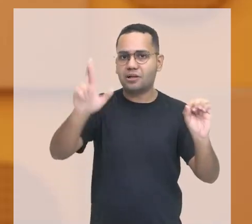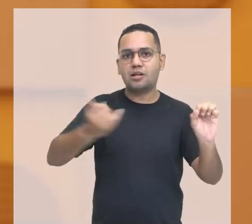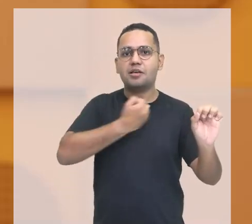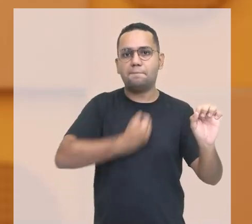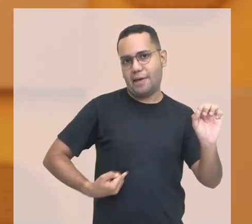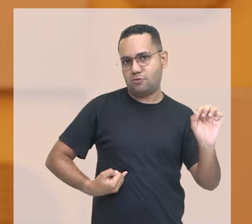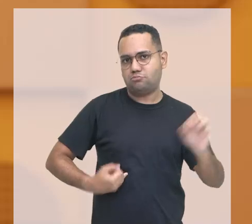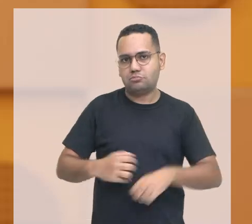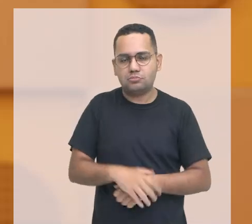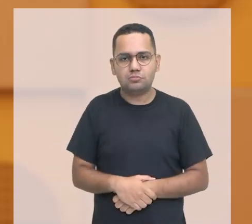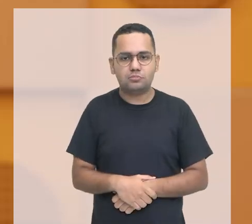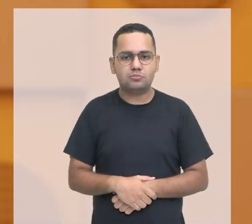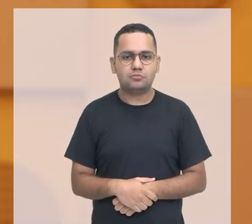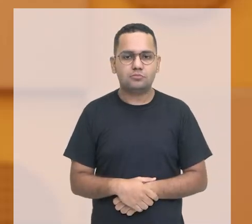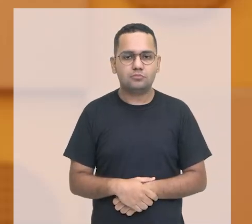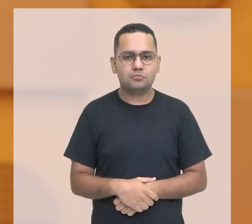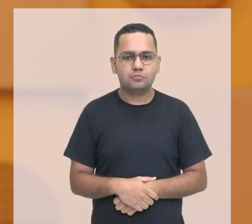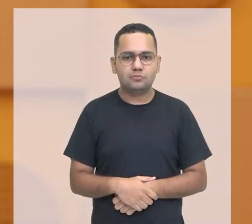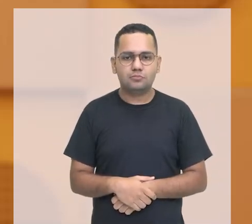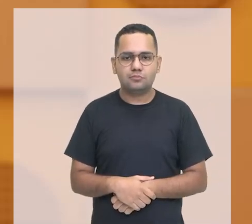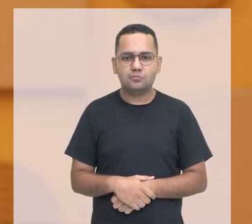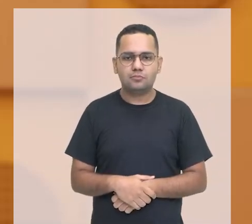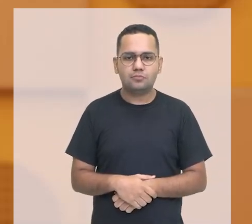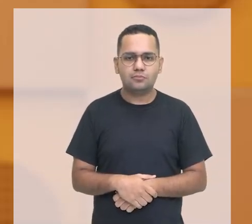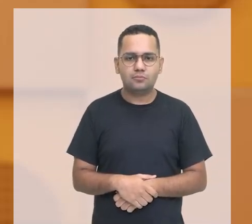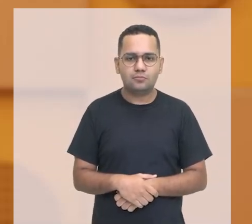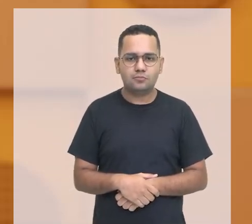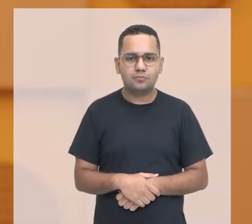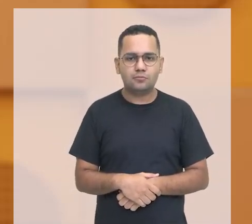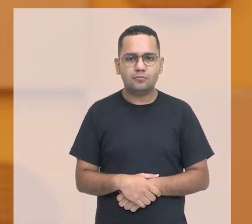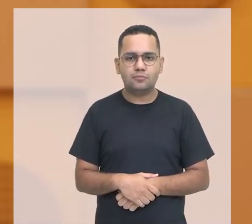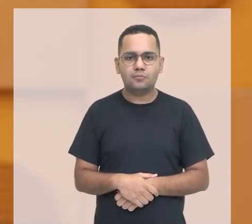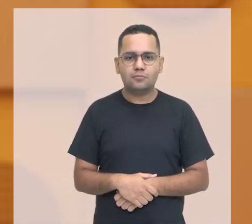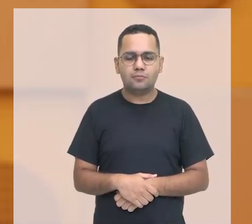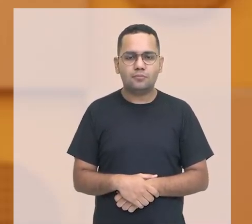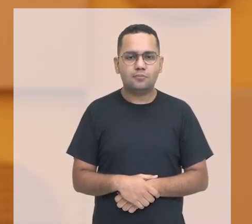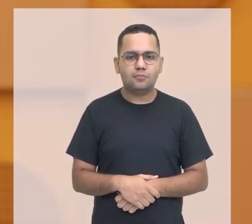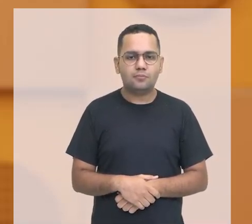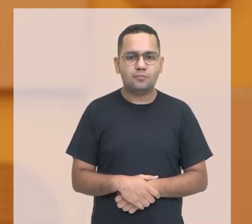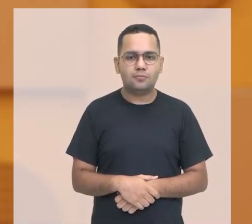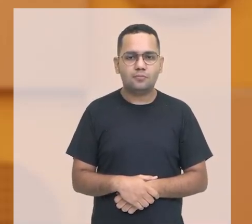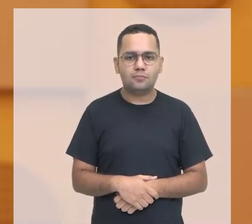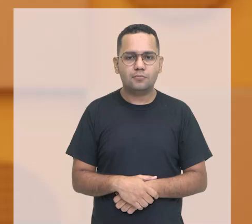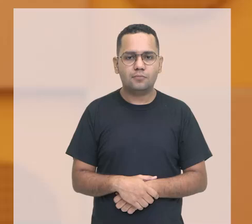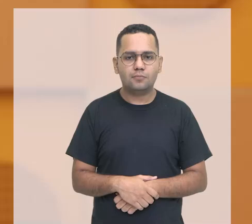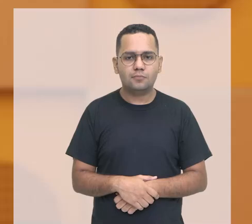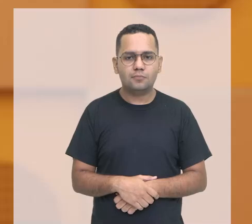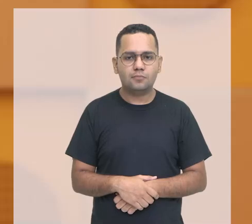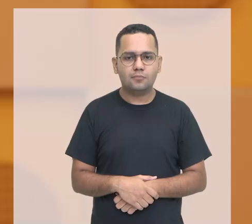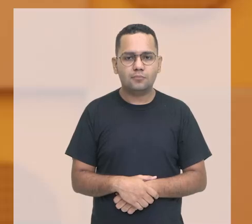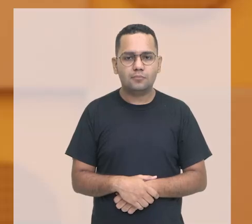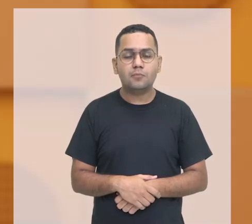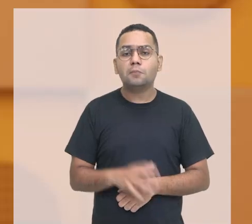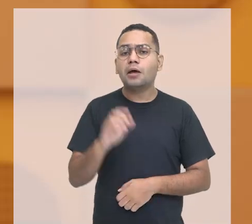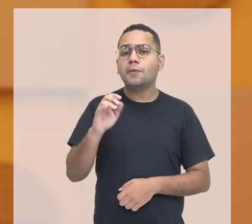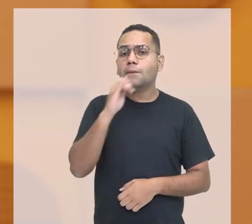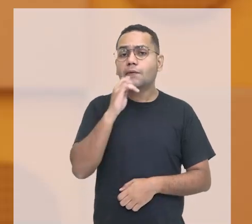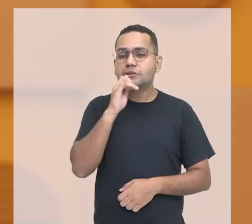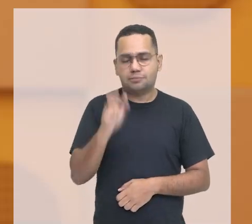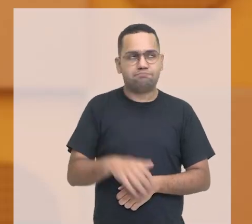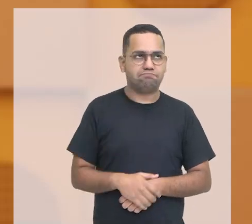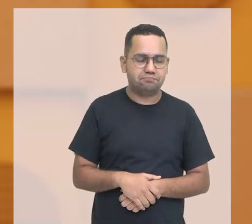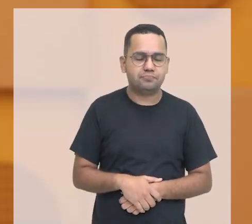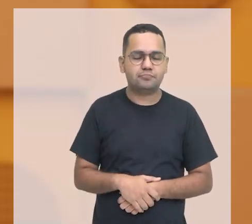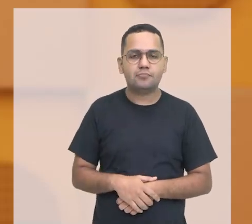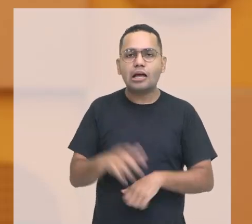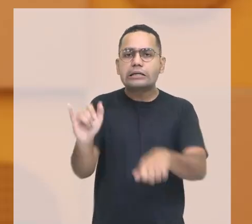de lutar para que esse governo fosse de fato levado ao governo novamente, que o Nicolau II